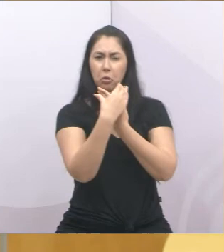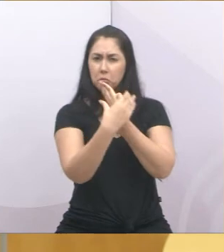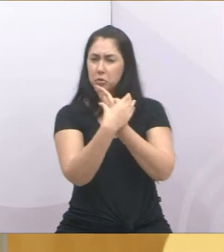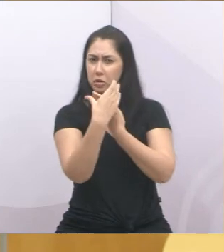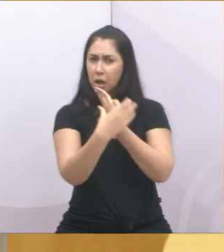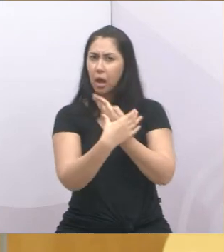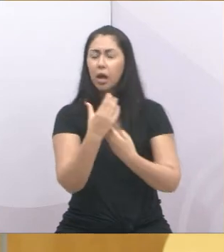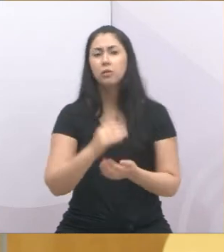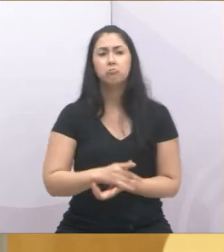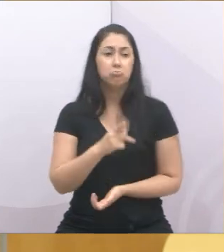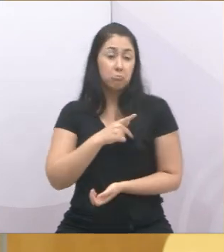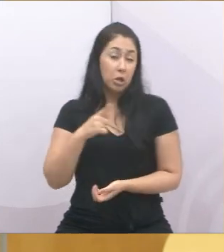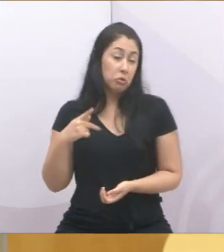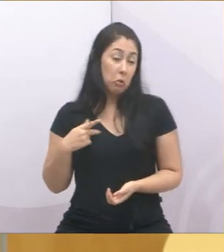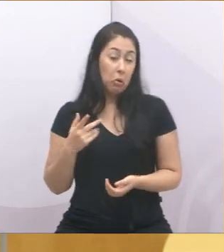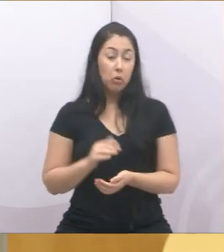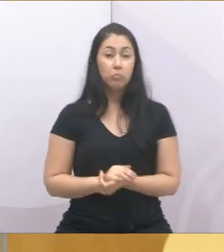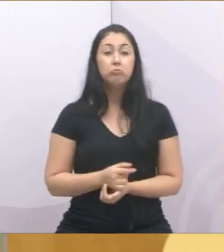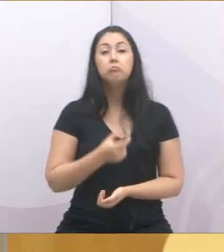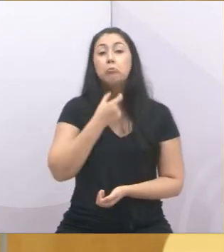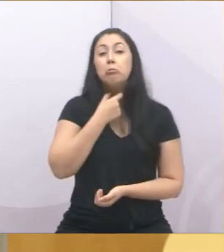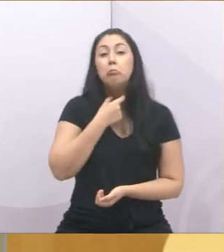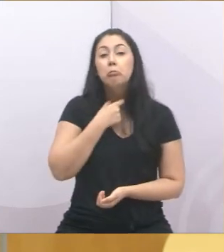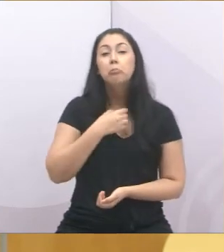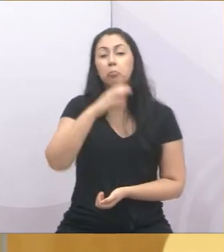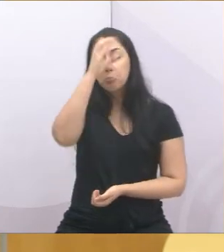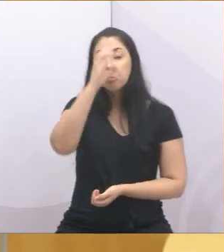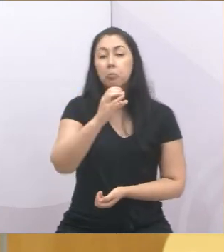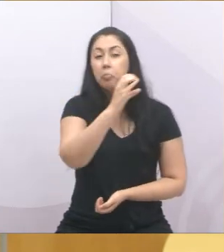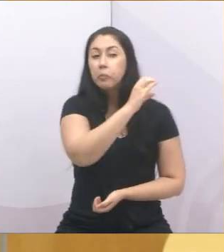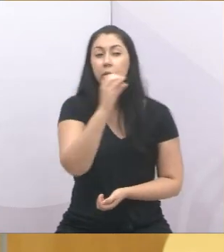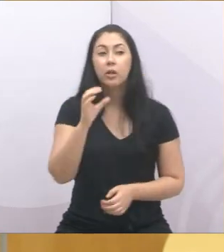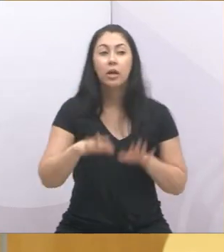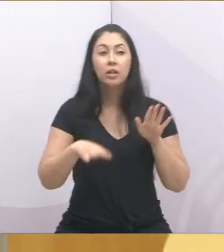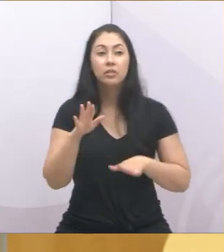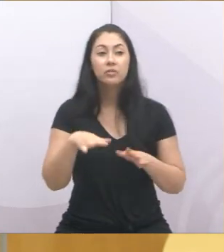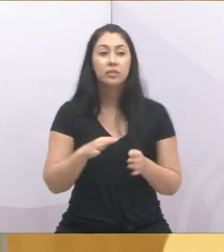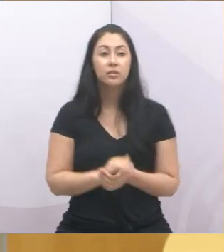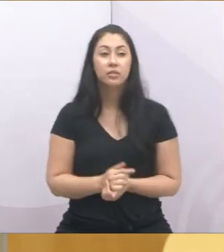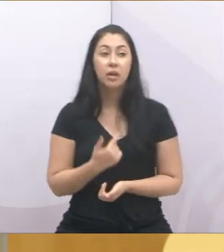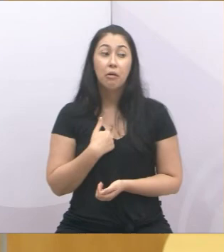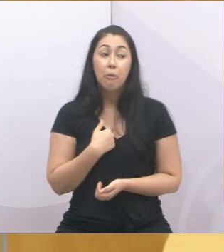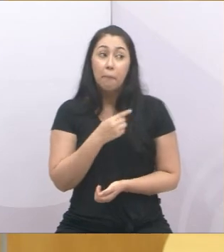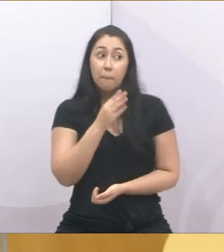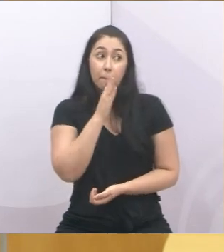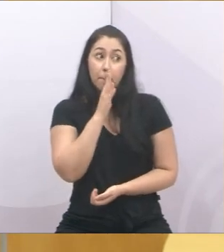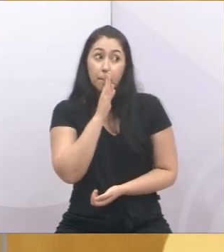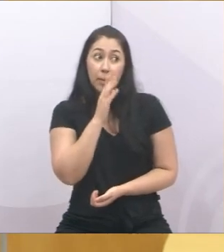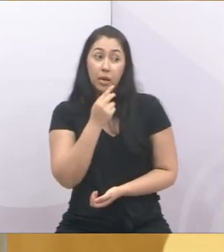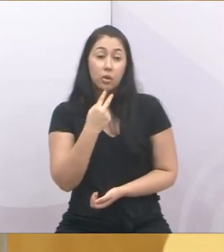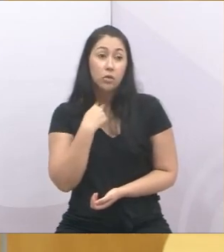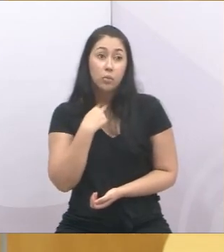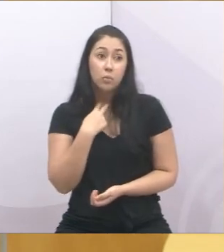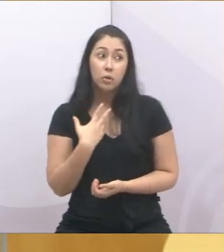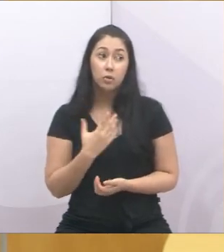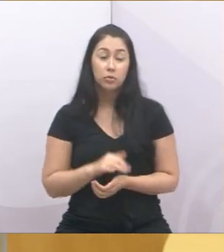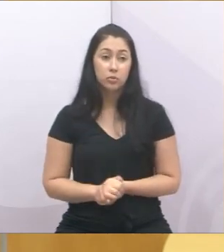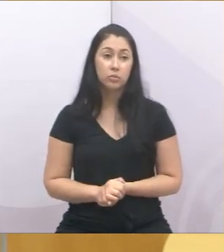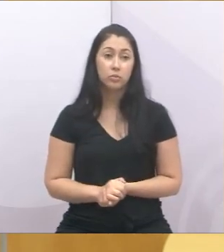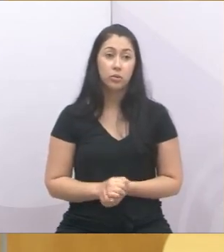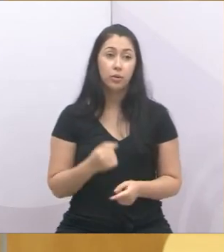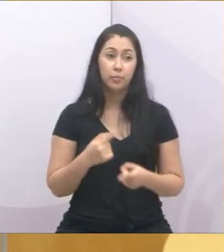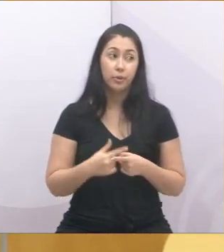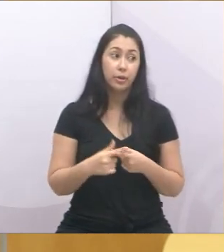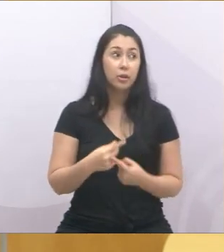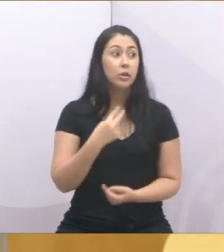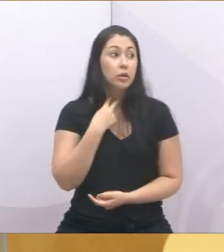pelos pastores, pelos padres, que às vezes os padres falam: eu não posso falar nada, nem apresentar os candidatos, porque o superior diz que